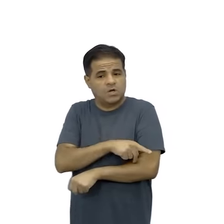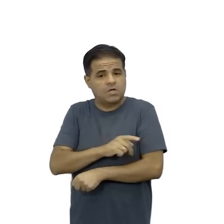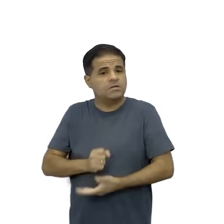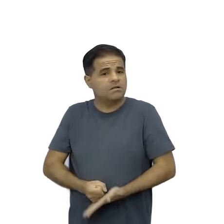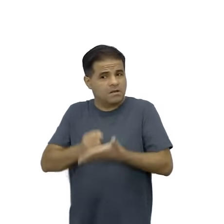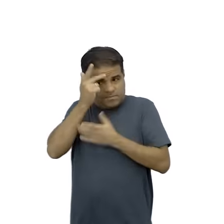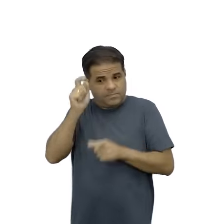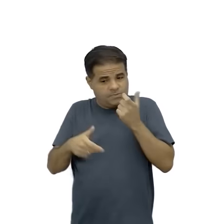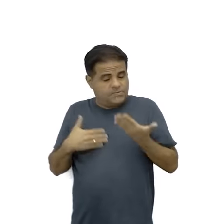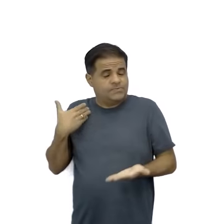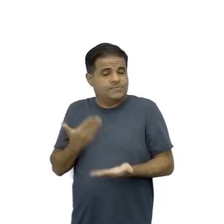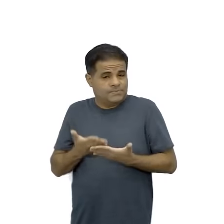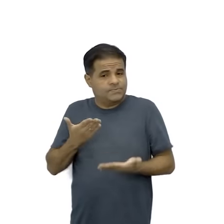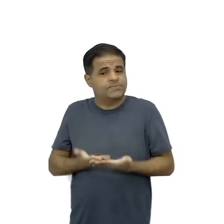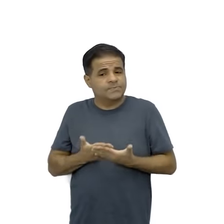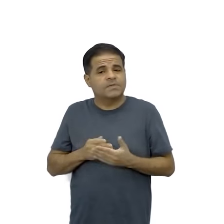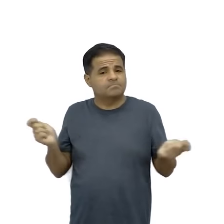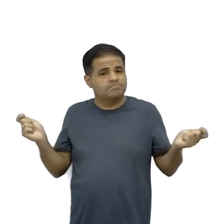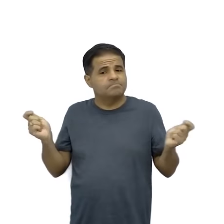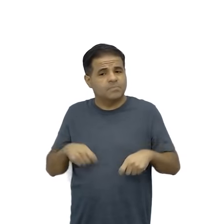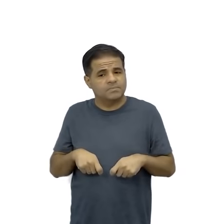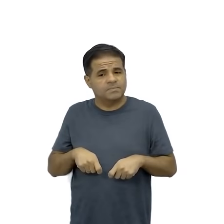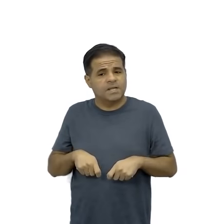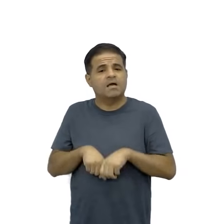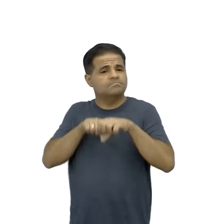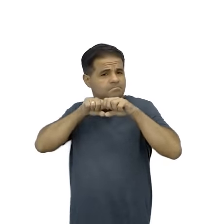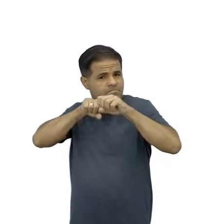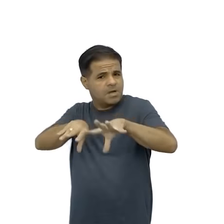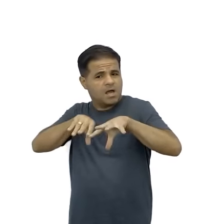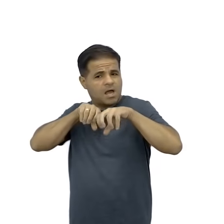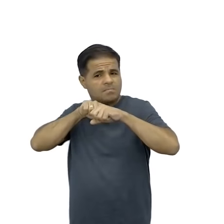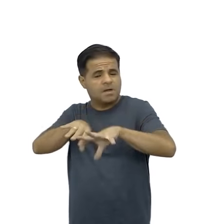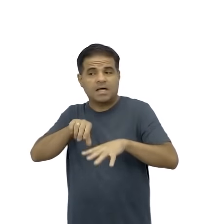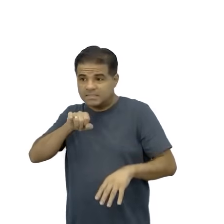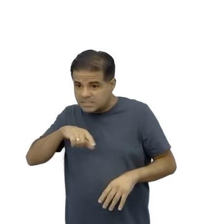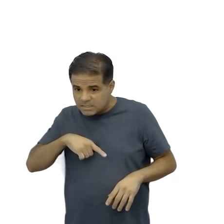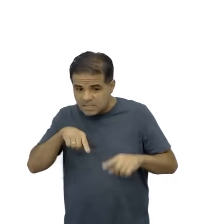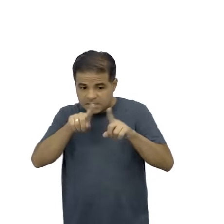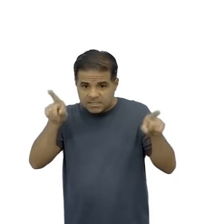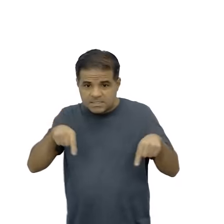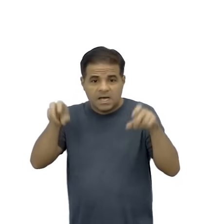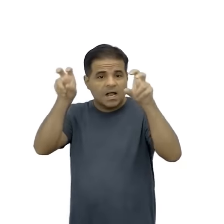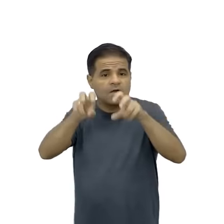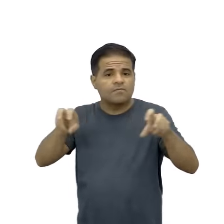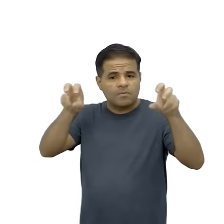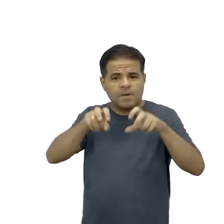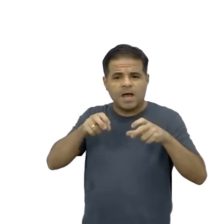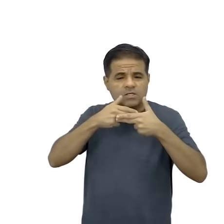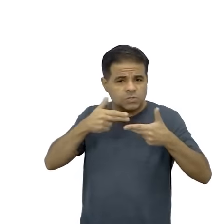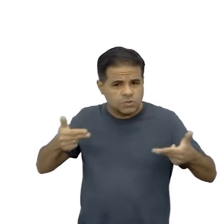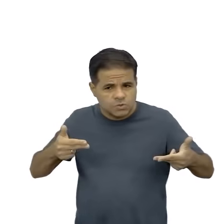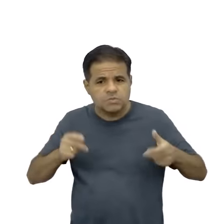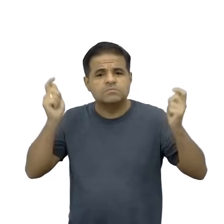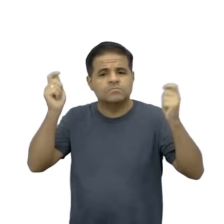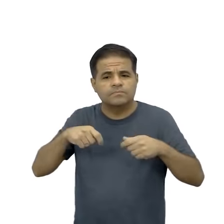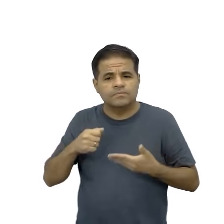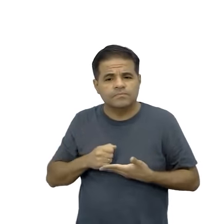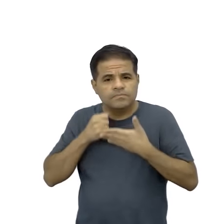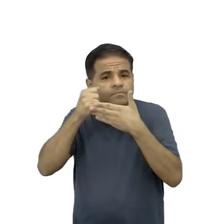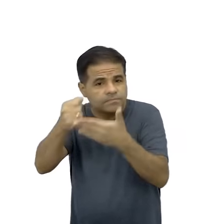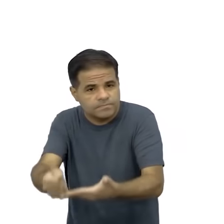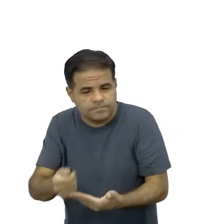para estudantes essa possibilidade, orientar, e se houver salas de informáticas na escola, poder levar os estudantes